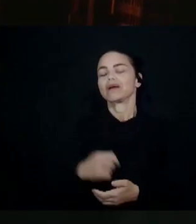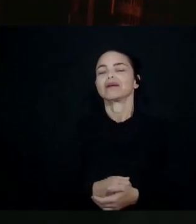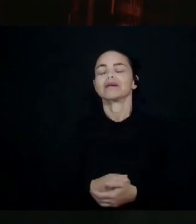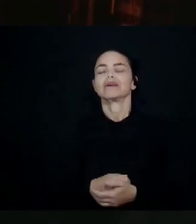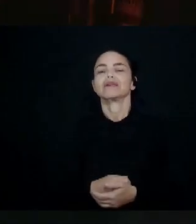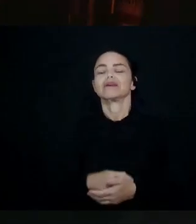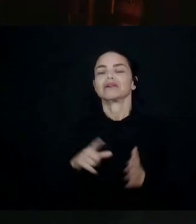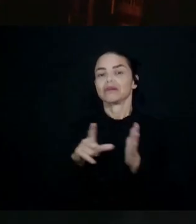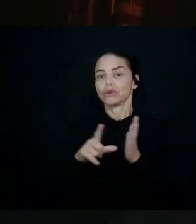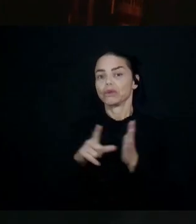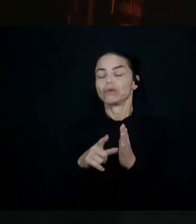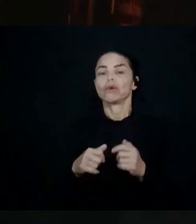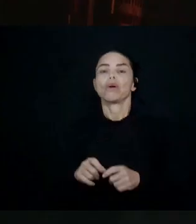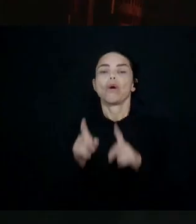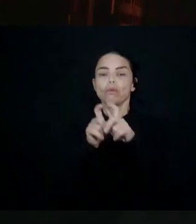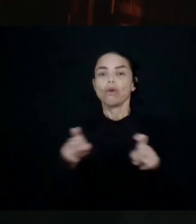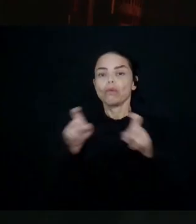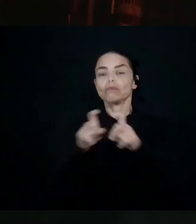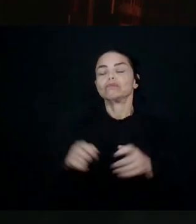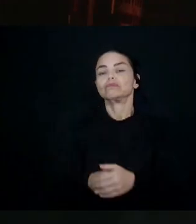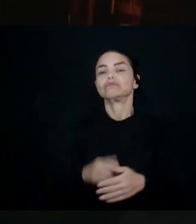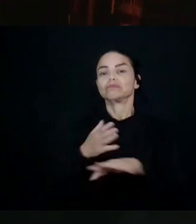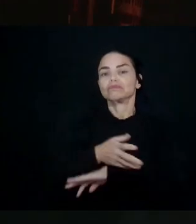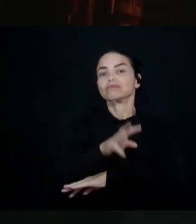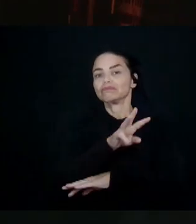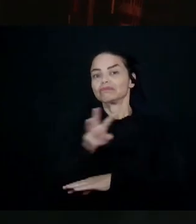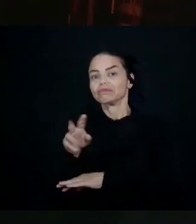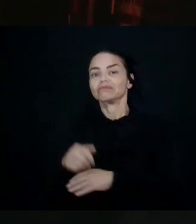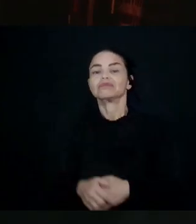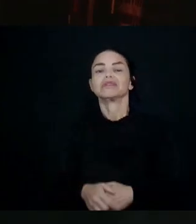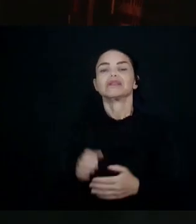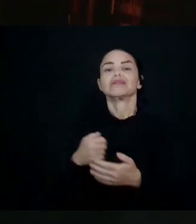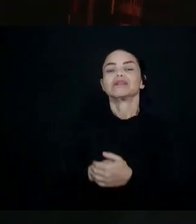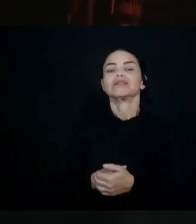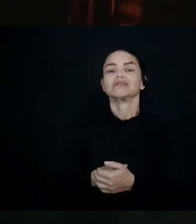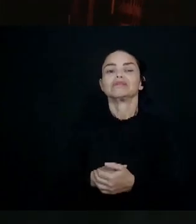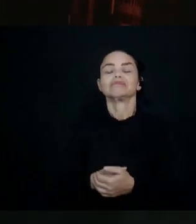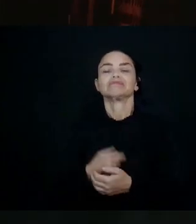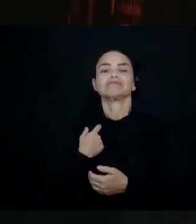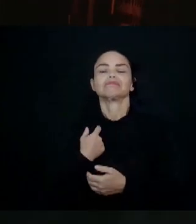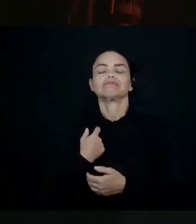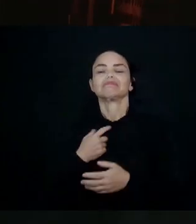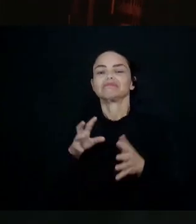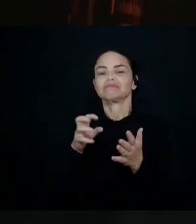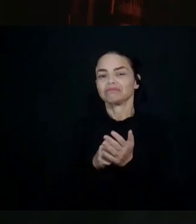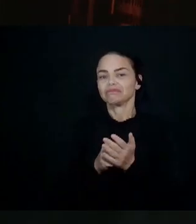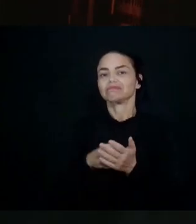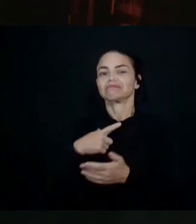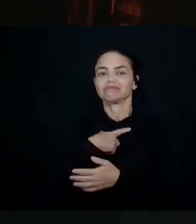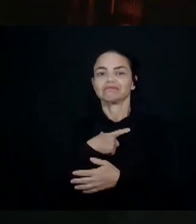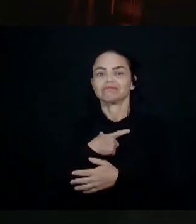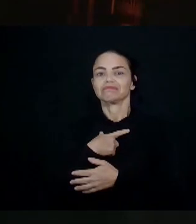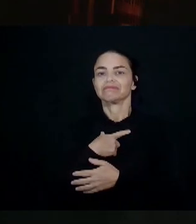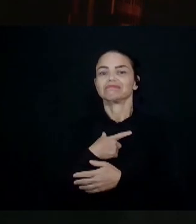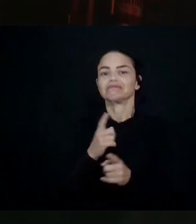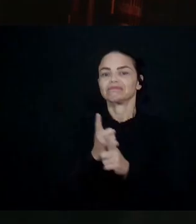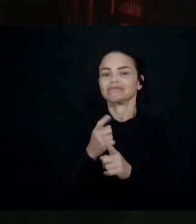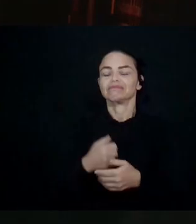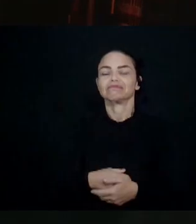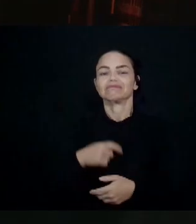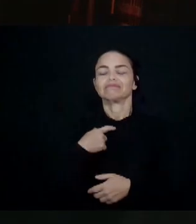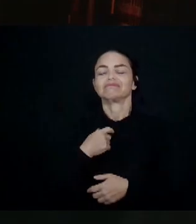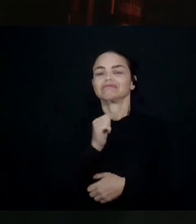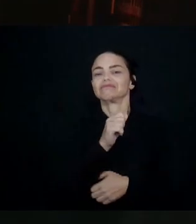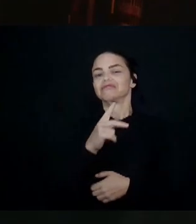Falta Pouco, o pessoal pode acessar o faltapouco.com para poder já se inscrever lá, para poder, tipo, quando chegar o aplicativo você já tá ligado,